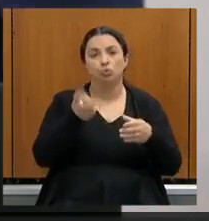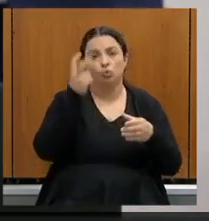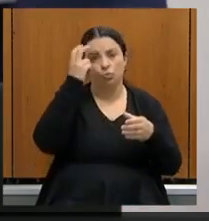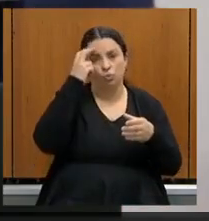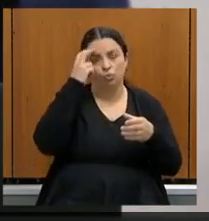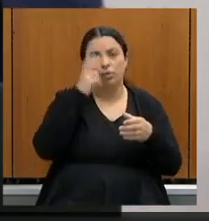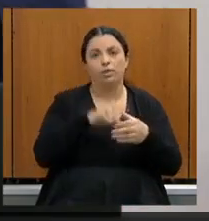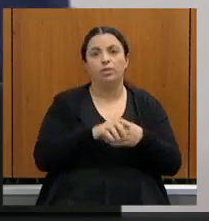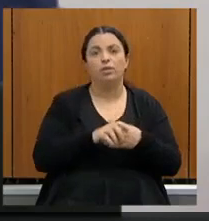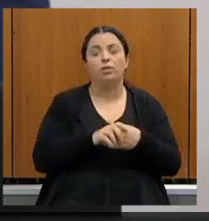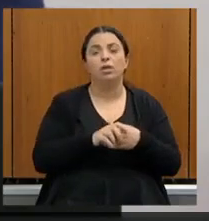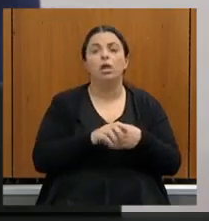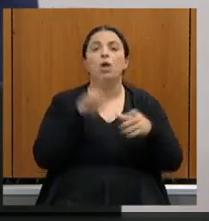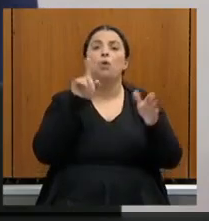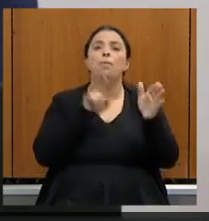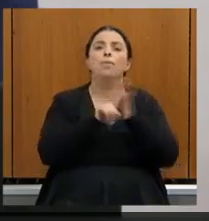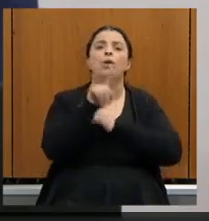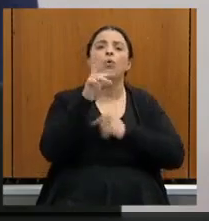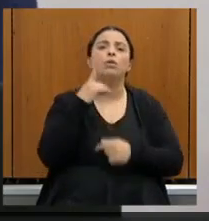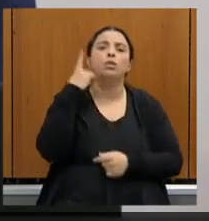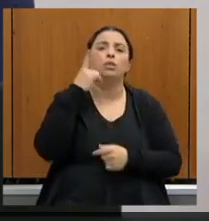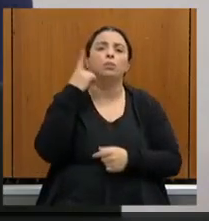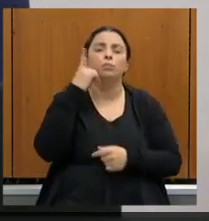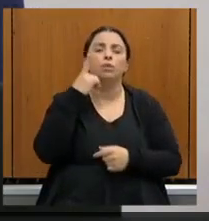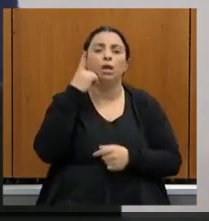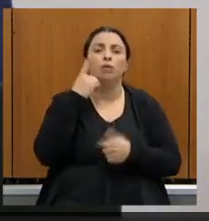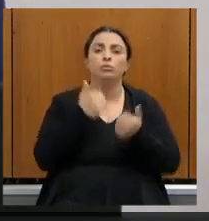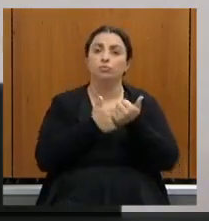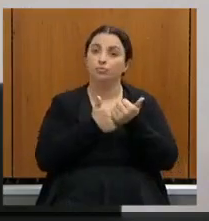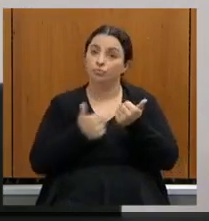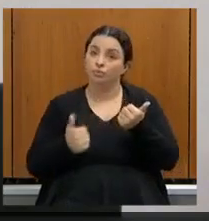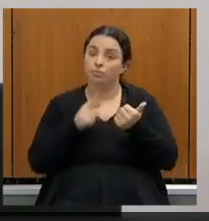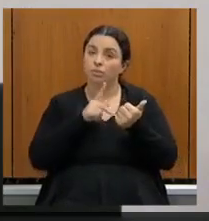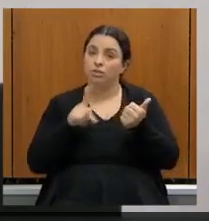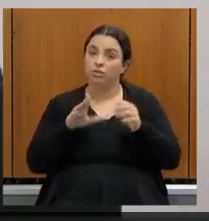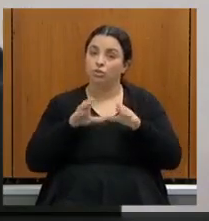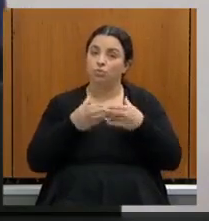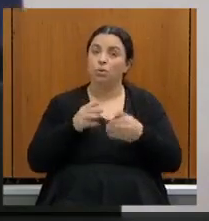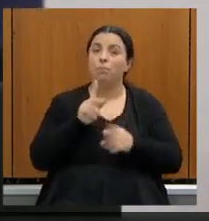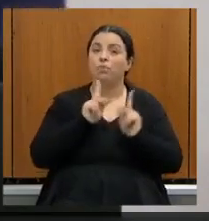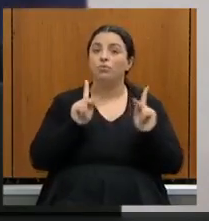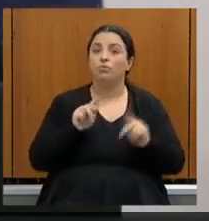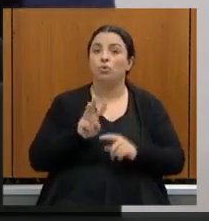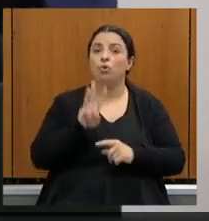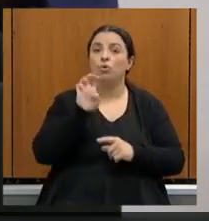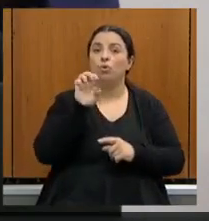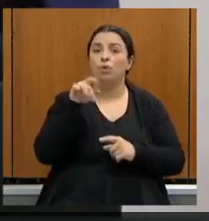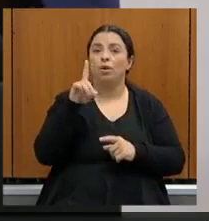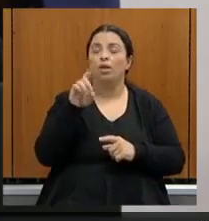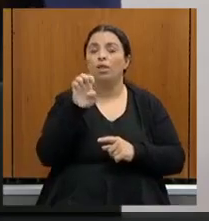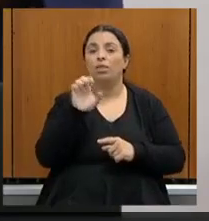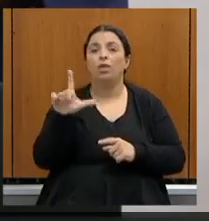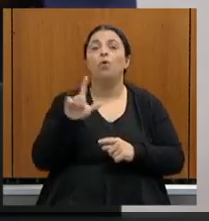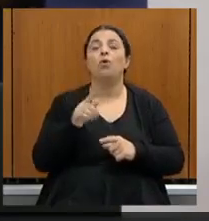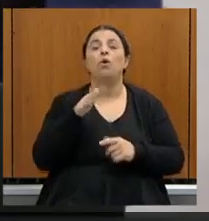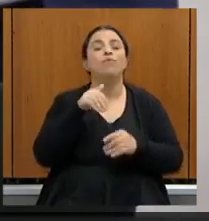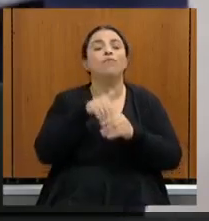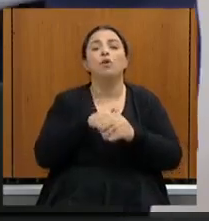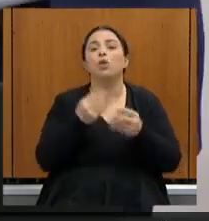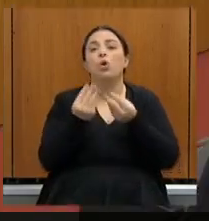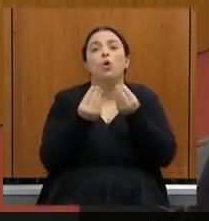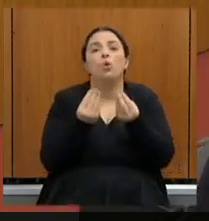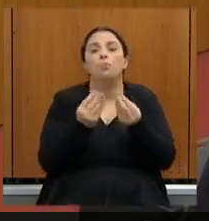consulto ao deputado vice-presidente da comissão professor Wendel Mesquita como vota nos referidos